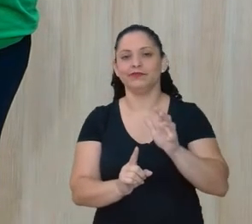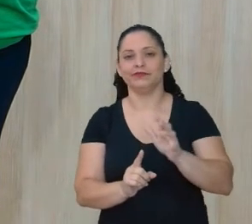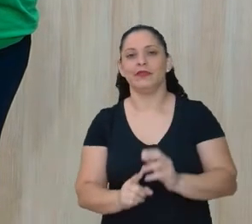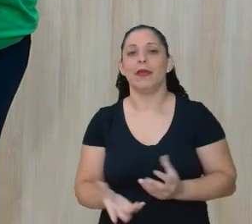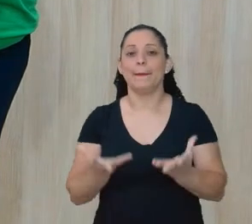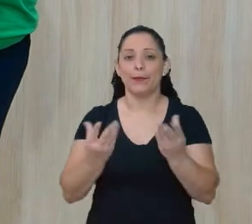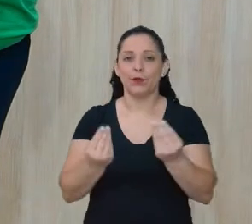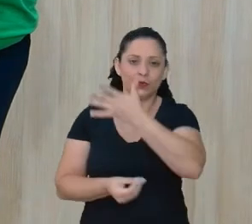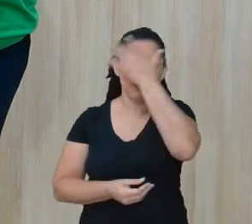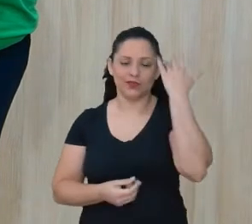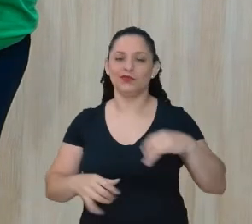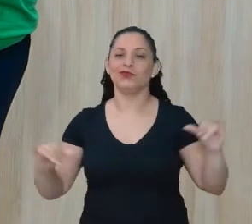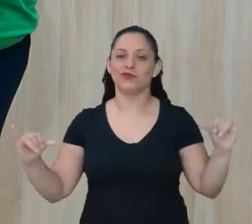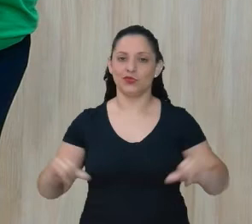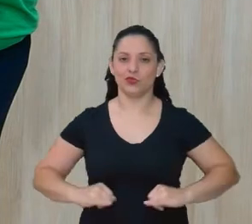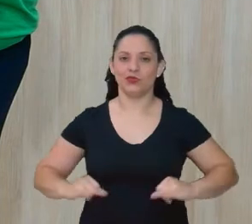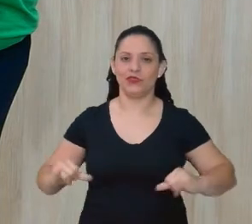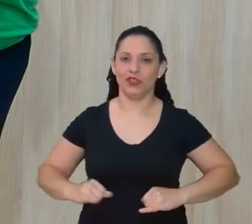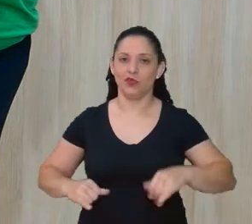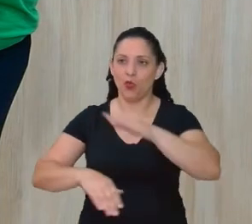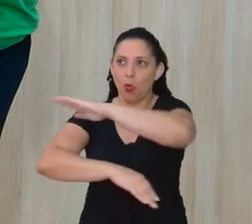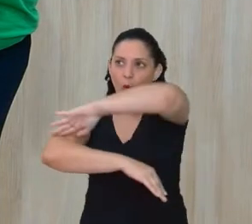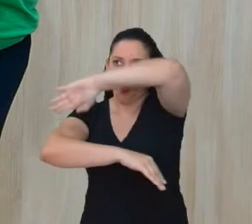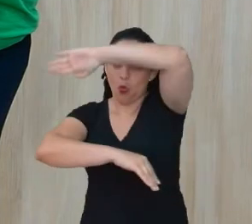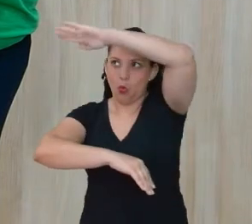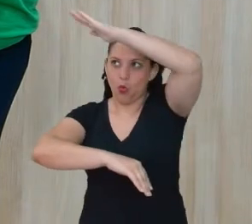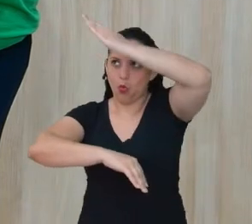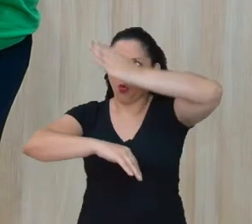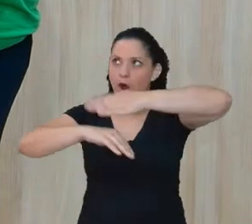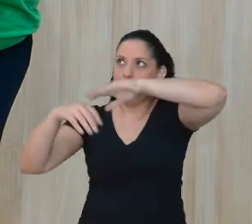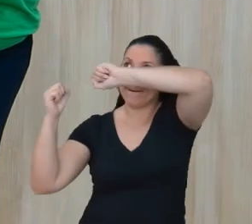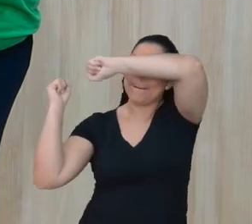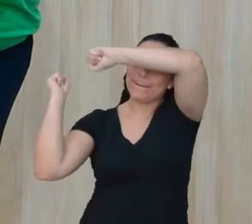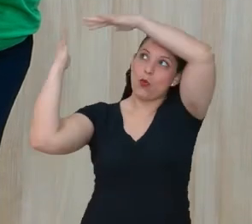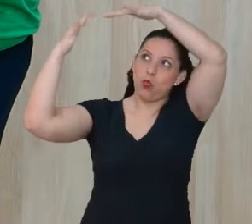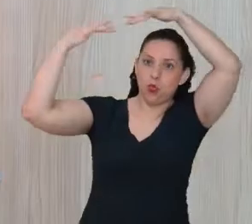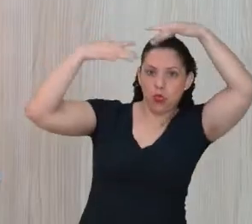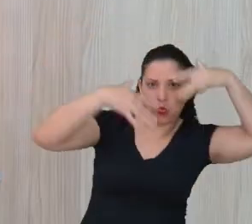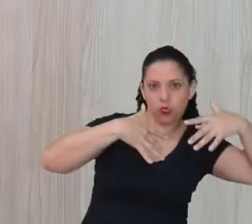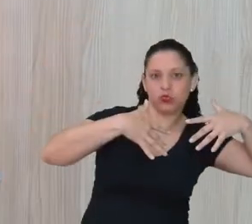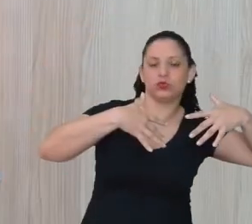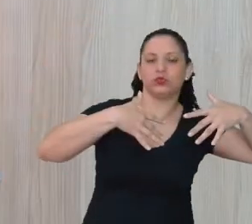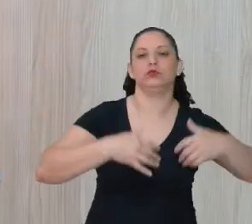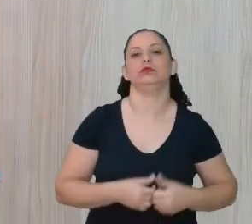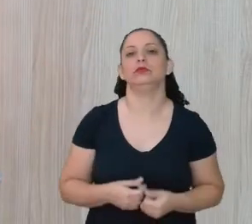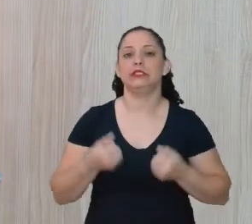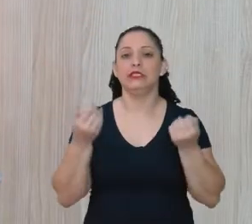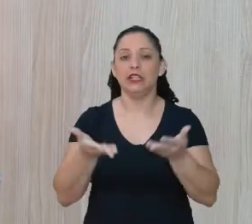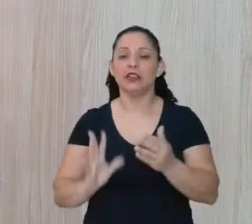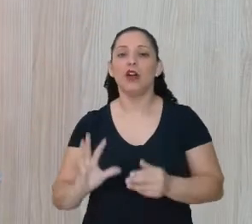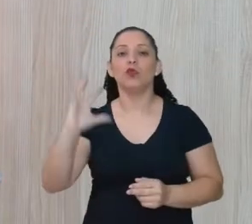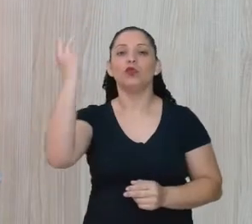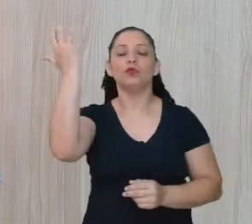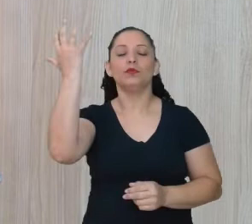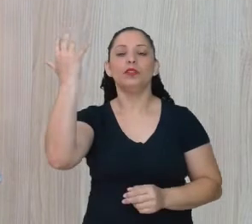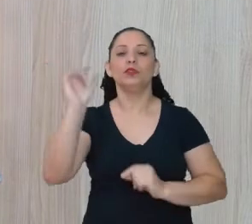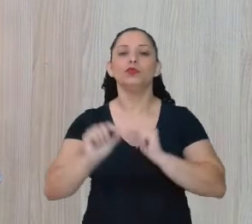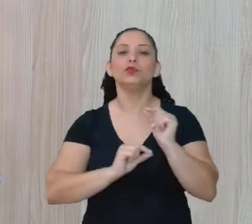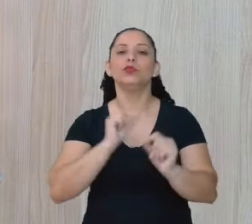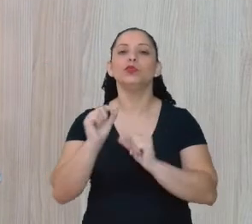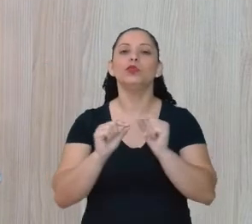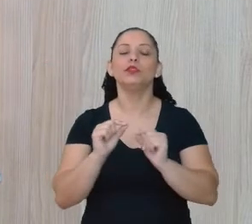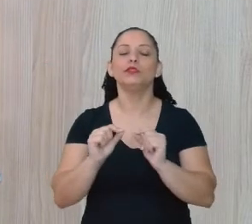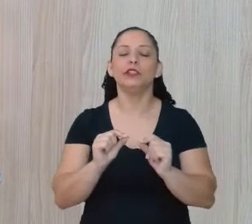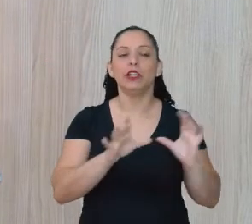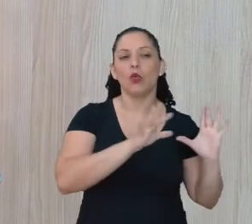com essa, né, com esse desastre, né, professora? E esses fenômenos, né, esse vivenciado aqui, que para a gente